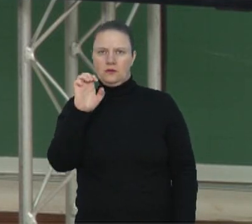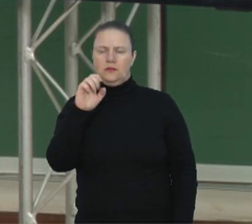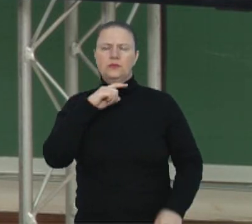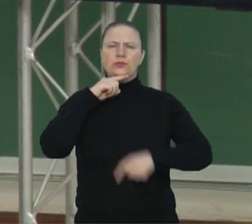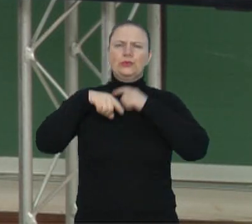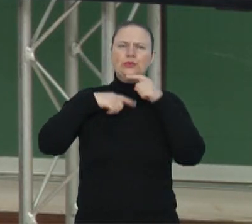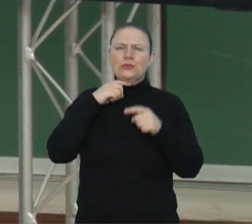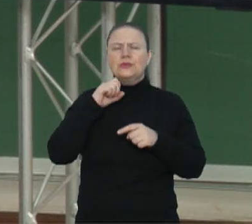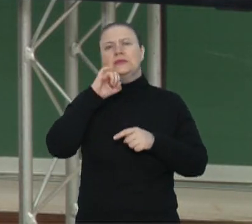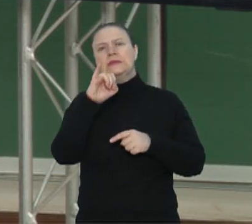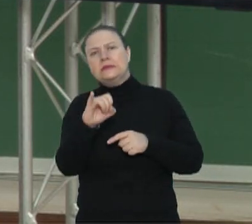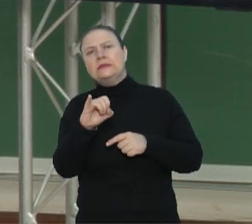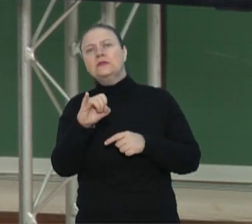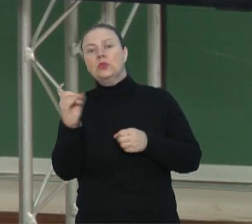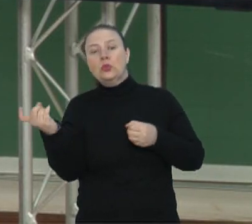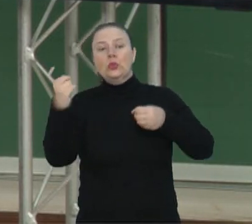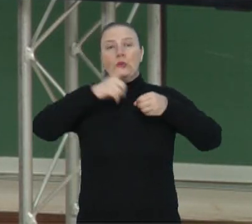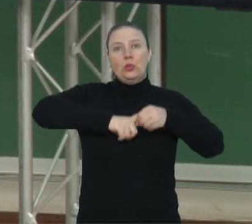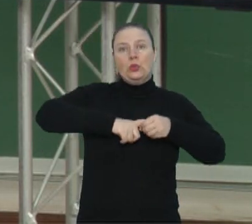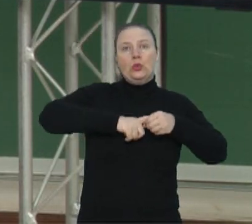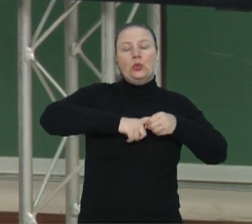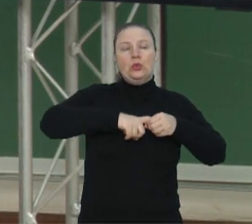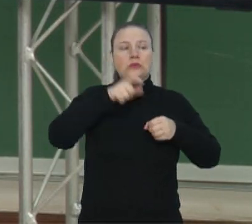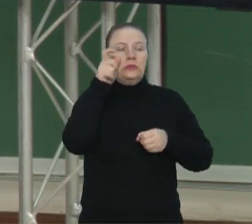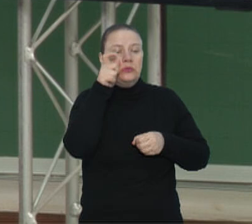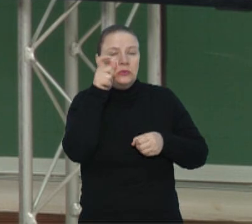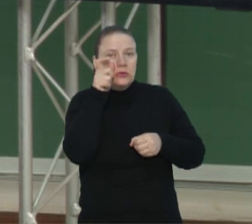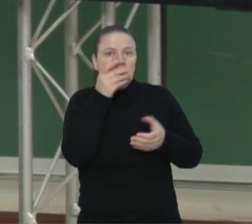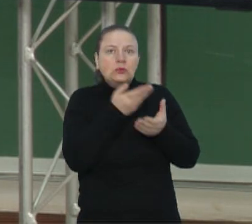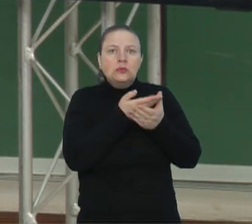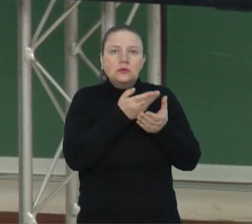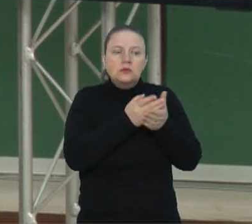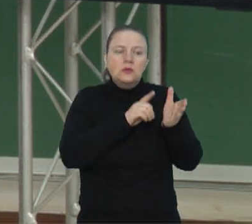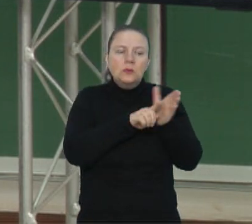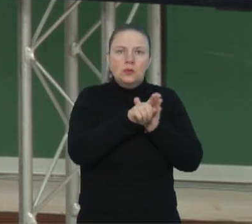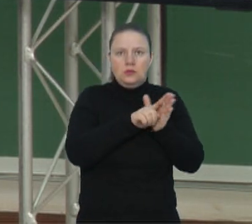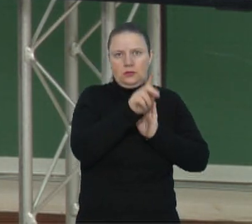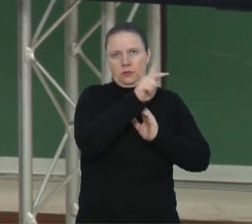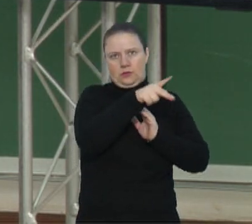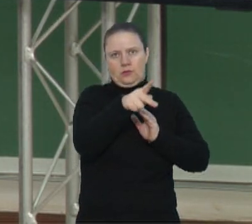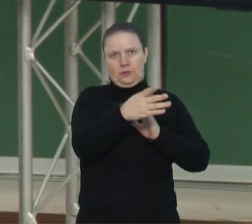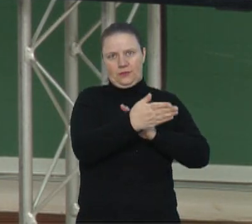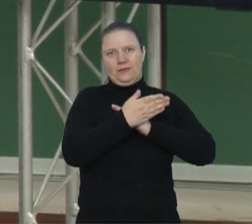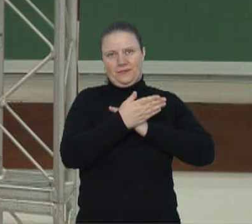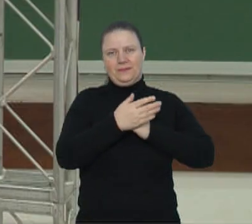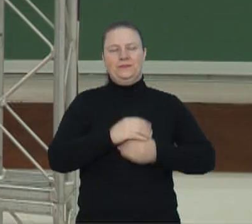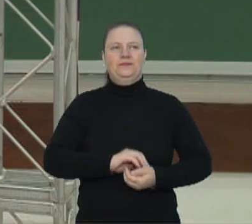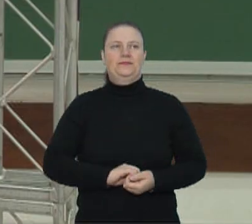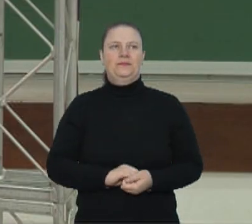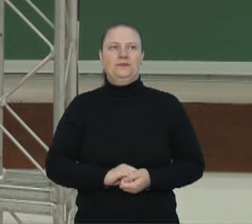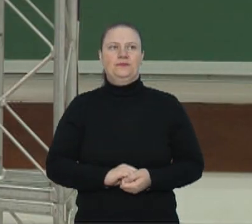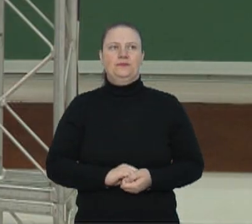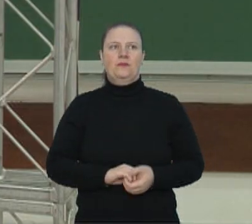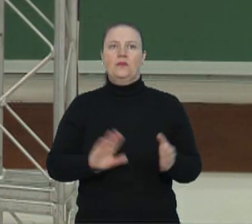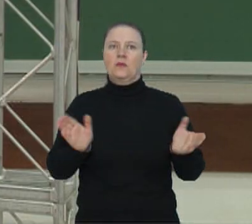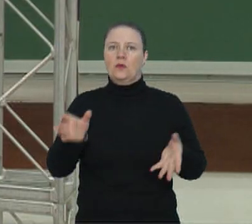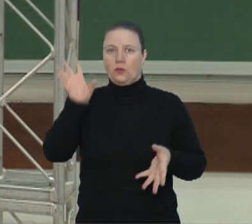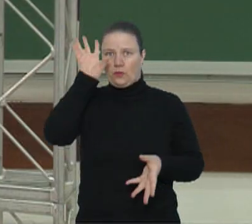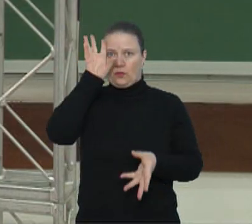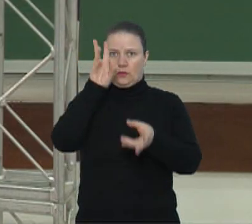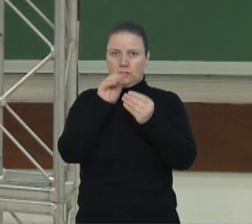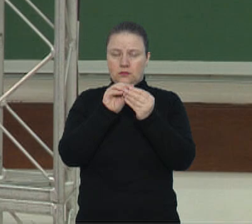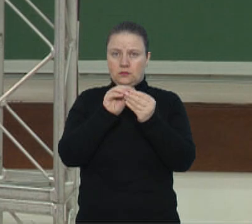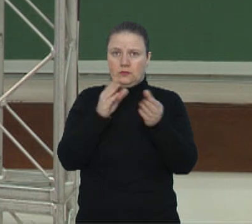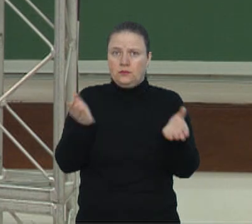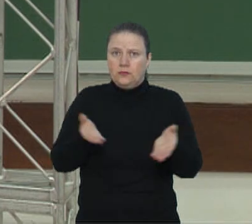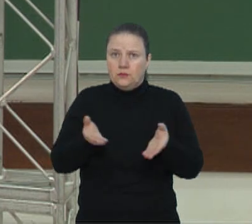retornem nas aulas, né, anteriores e perguntem para os professores auxiliares de vocês. Só retomando aqui, na aula de